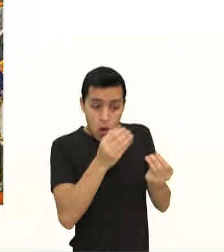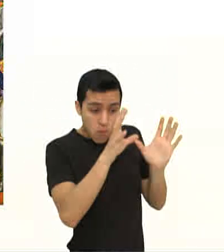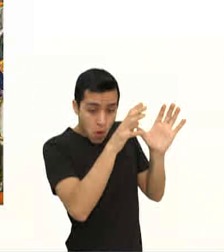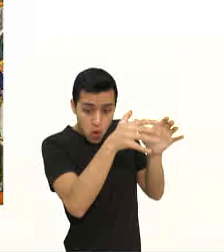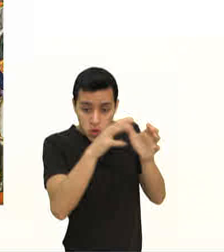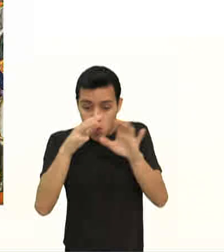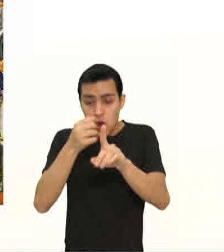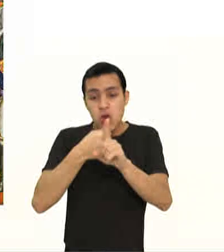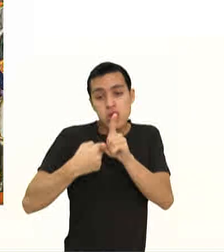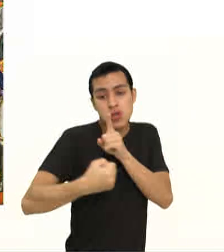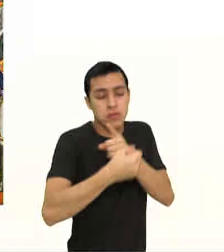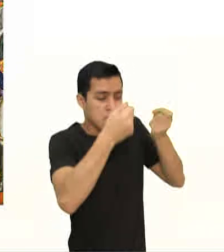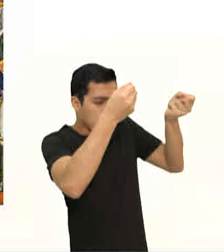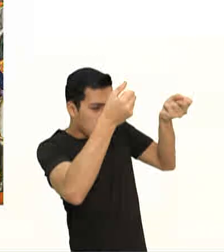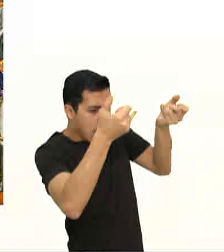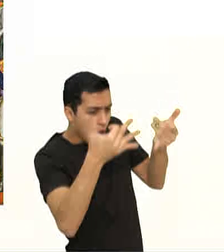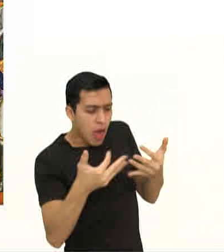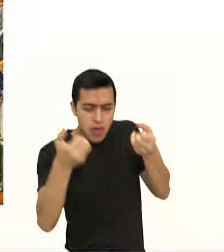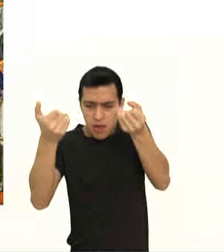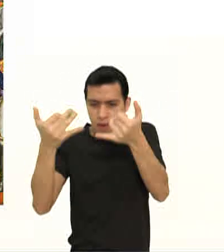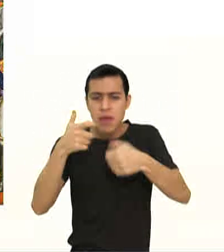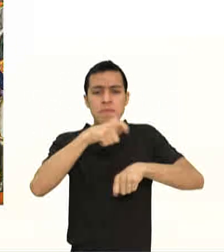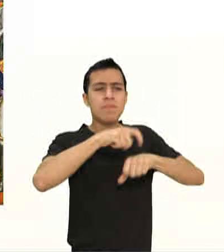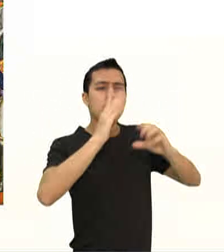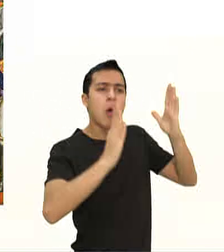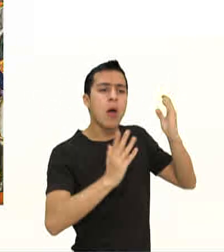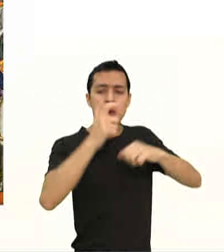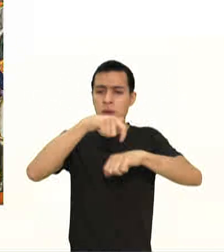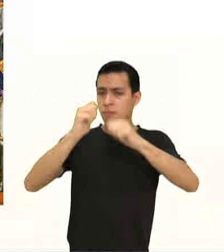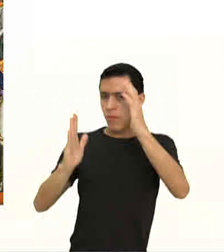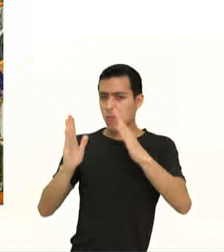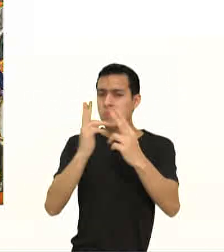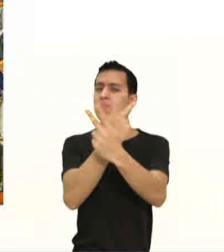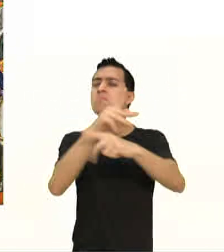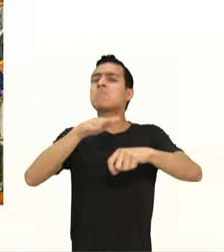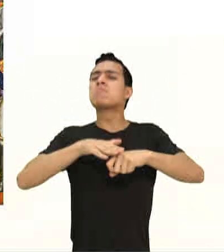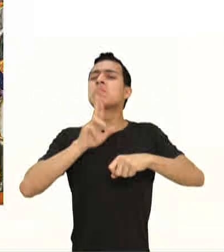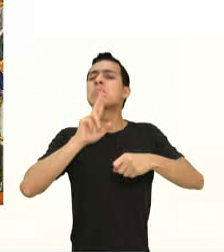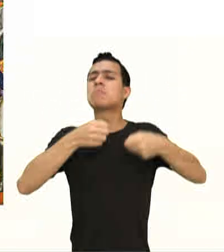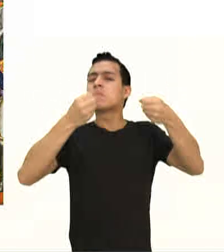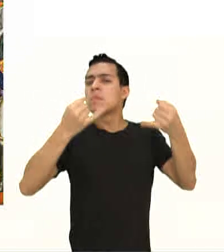sociais foram retratados em cada um dos momentos. Com vocês.